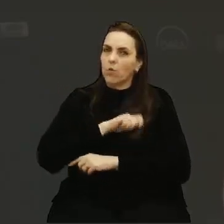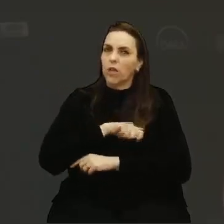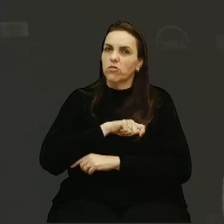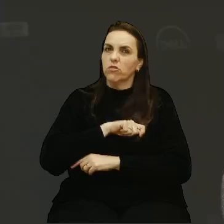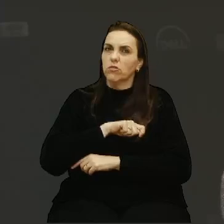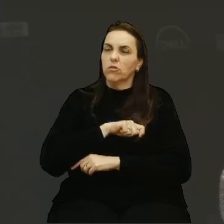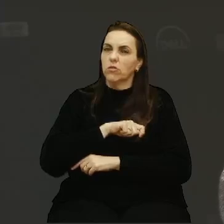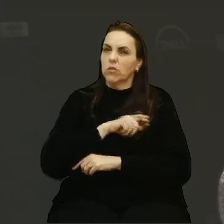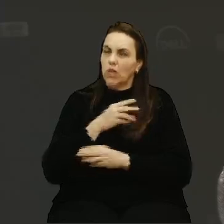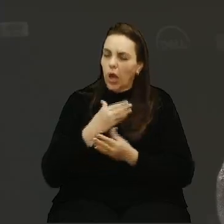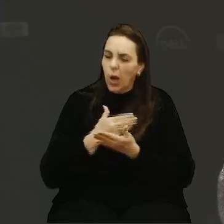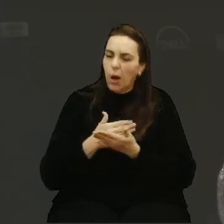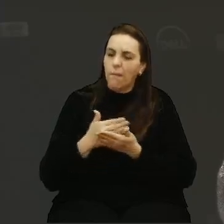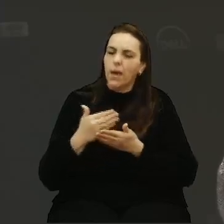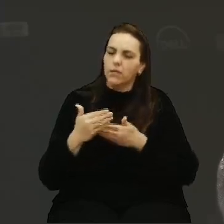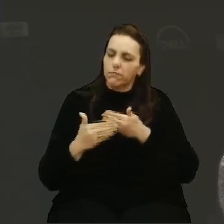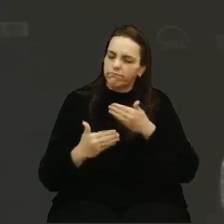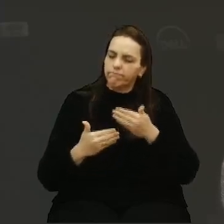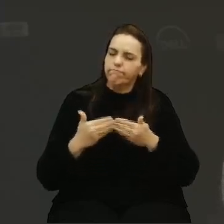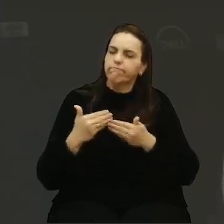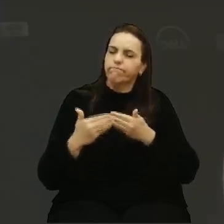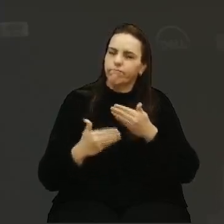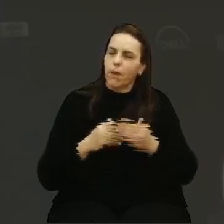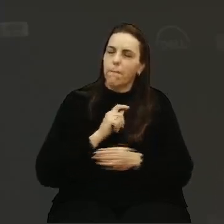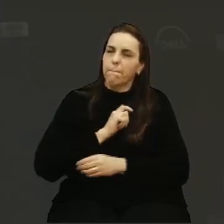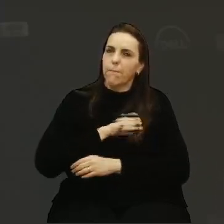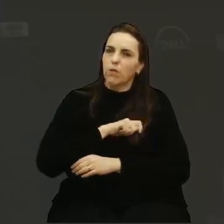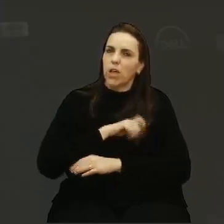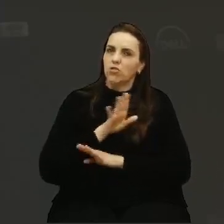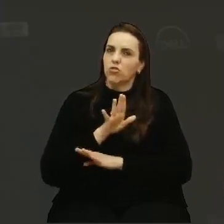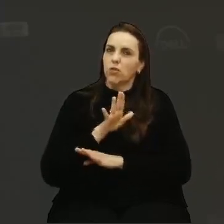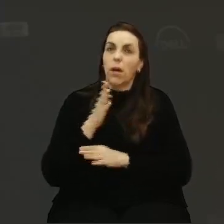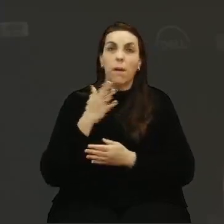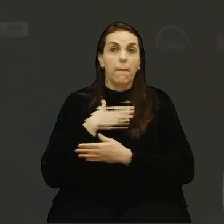quando começa a flertar com maldade, perpassa da minha